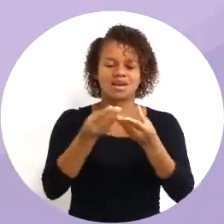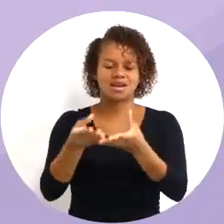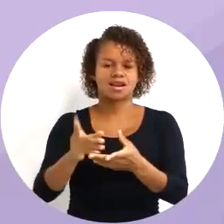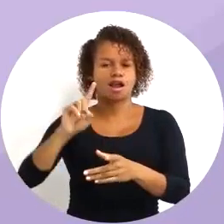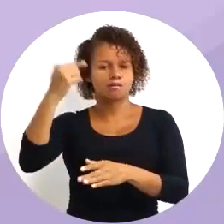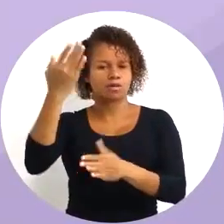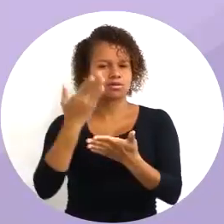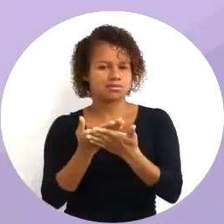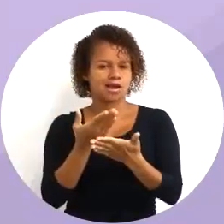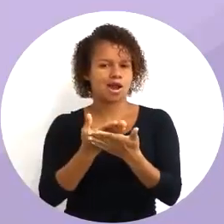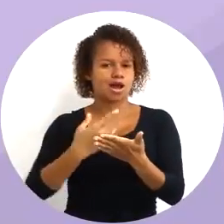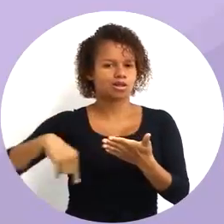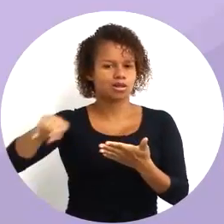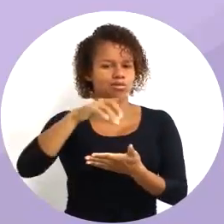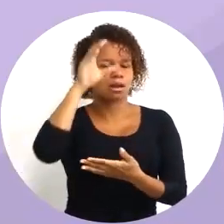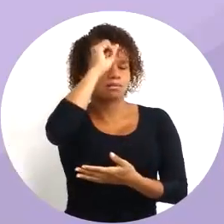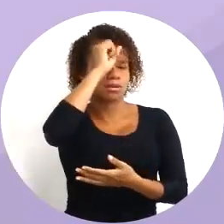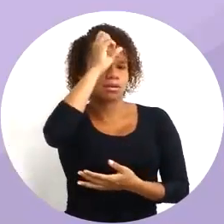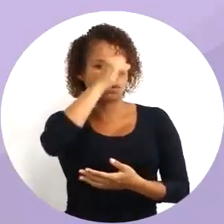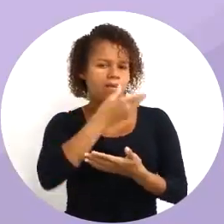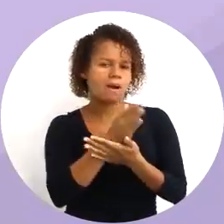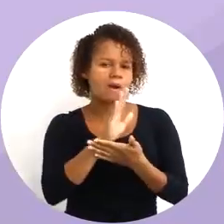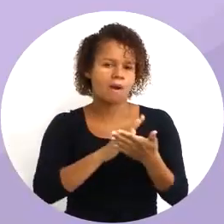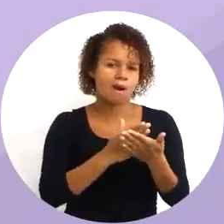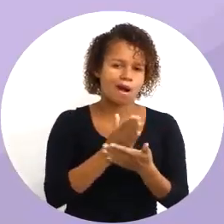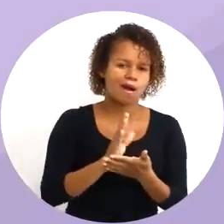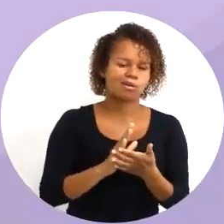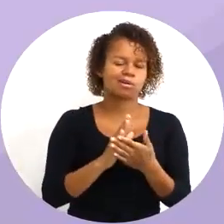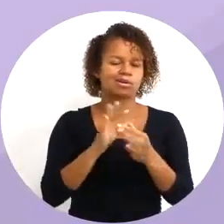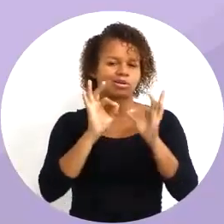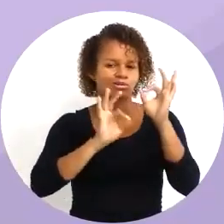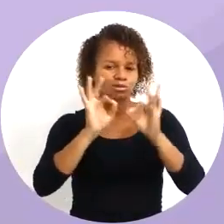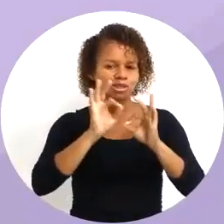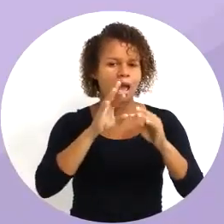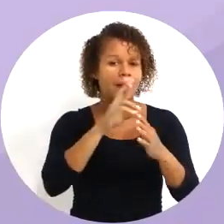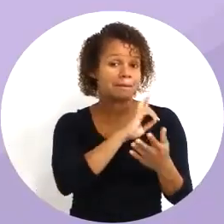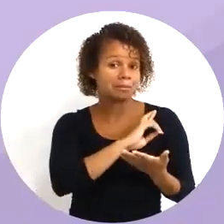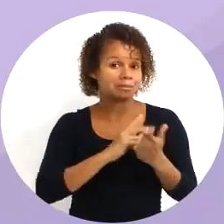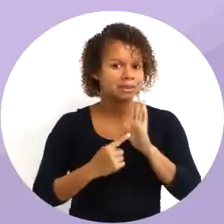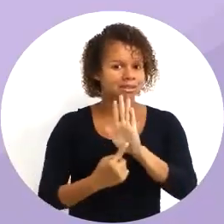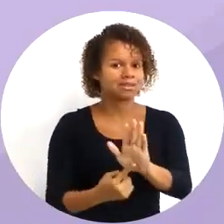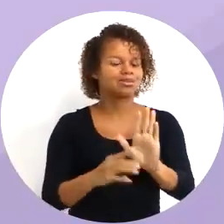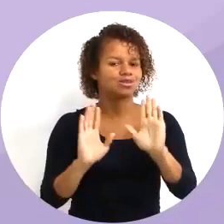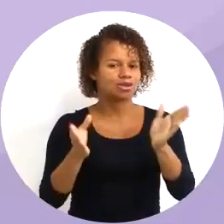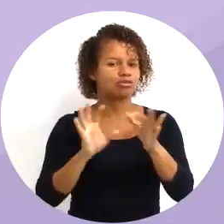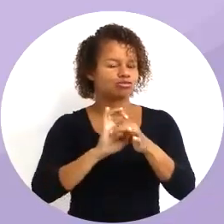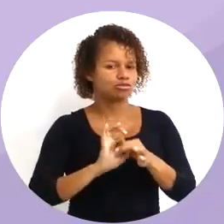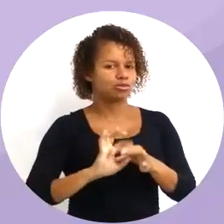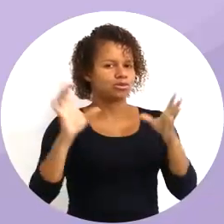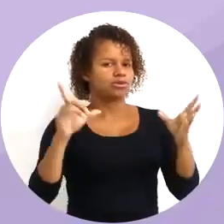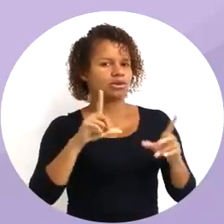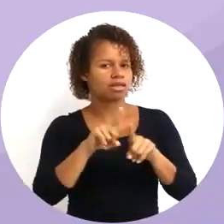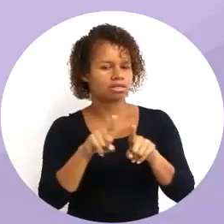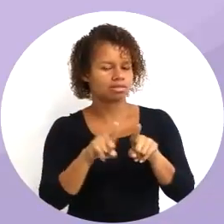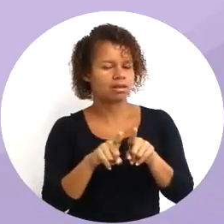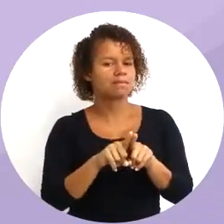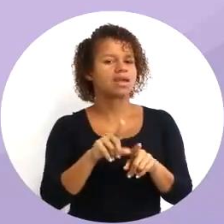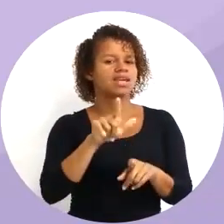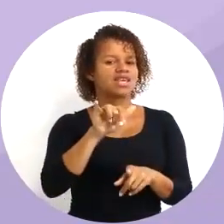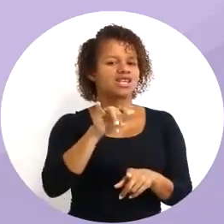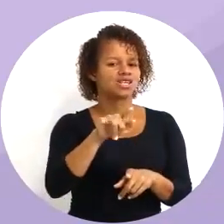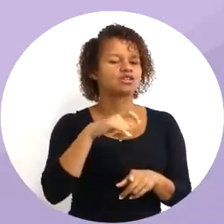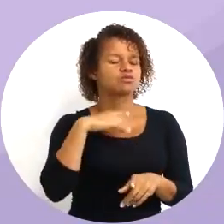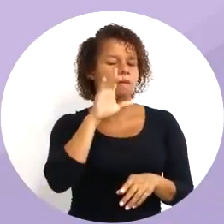você concebeu para ele. Na próxima aula, nós aprenderemos alguns estilos de apresentação que estão disponíveis no SketchUp e